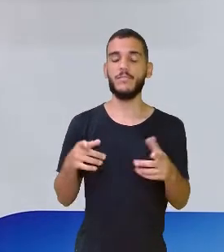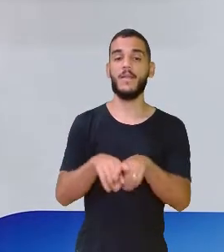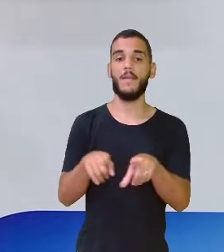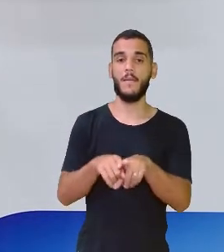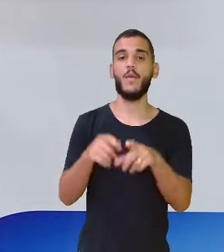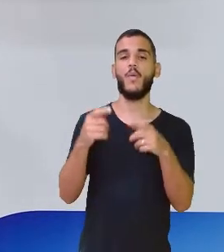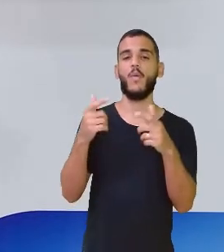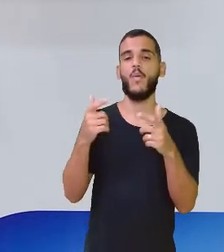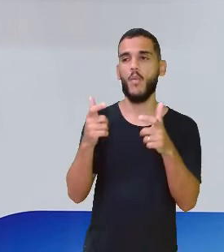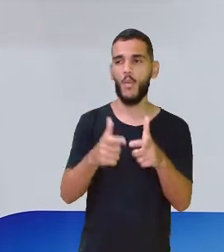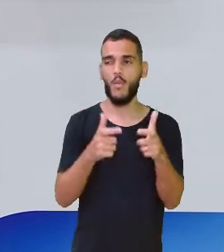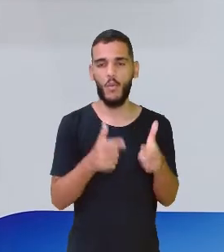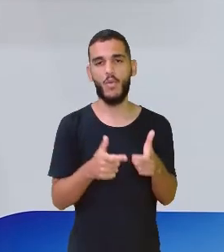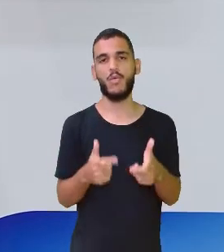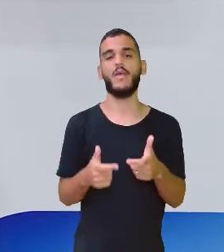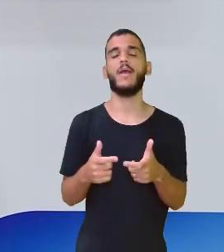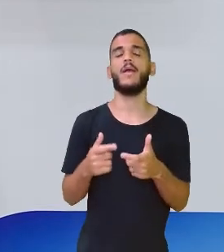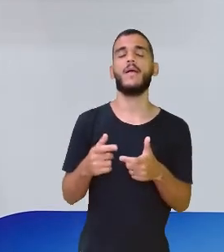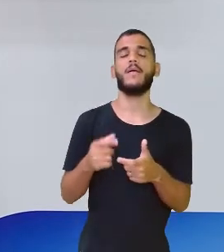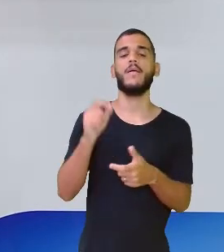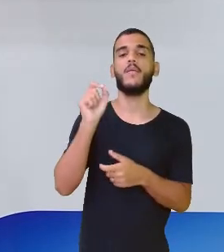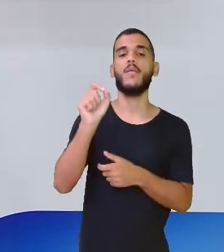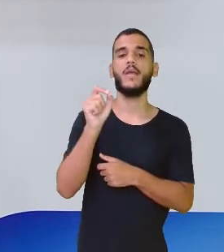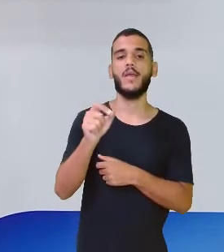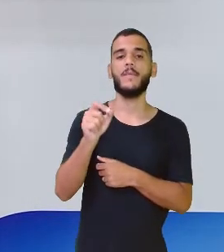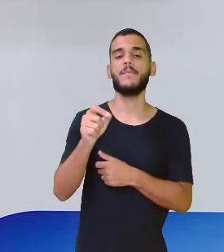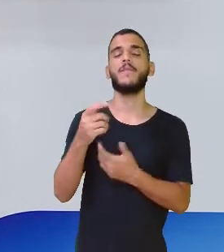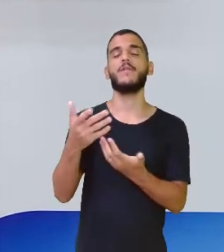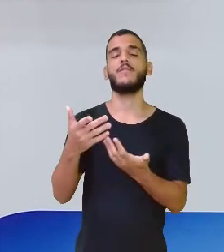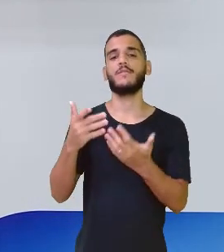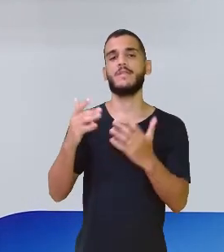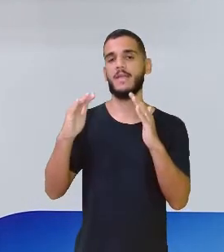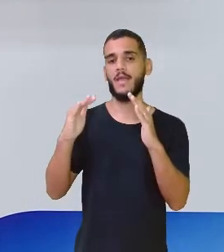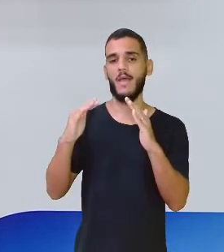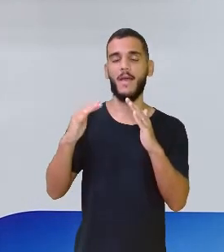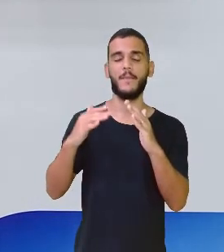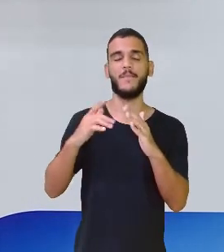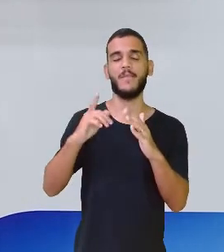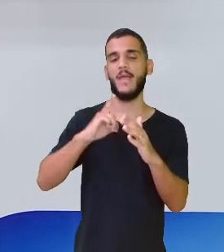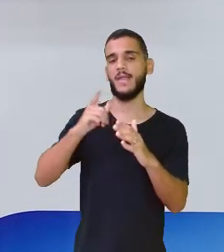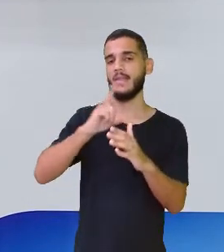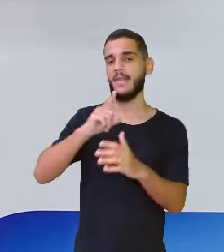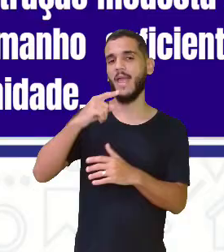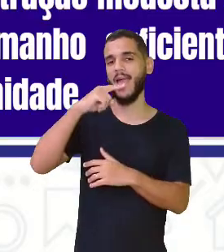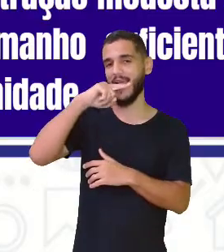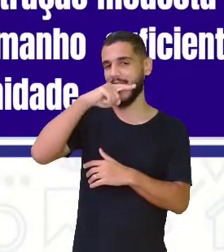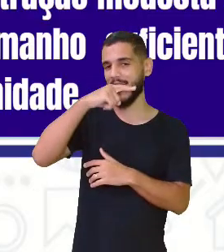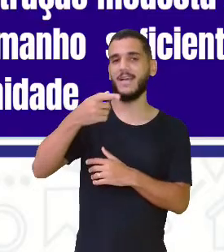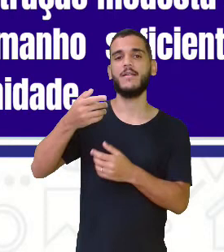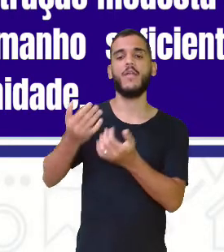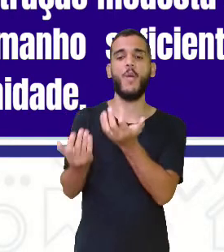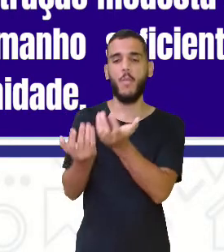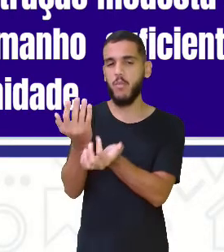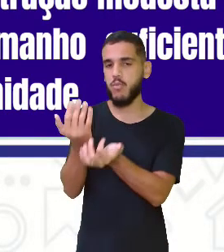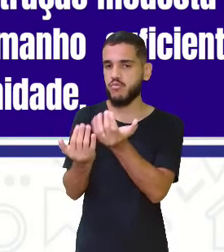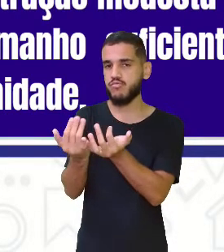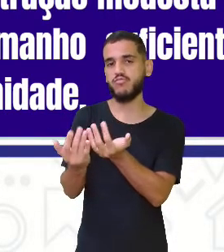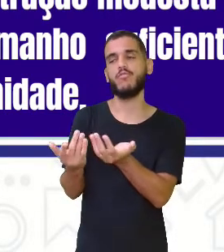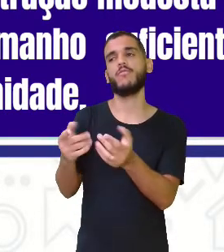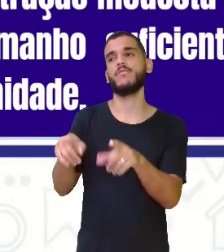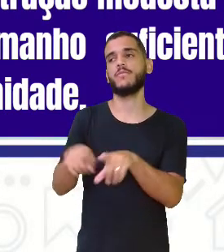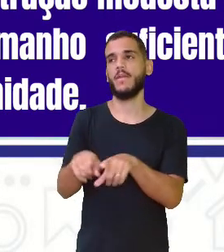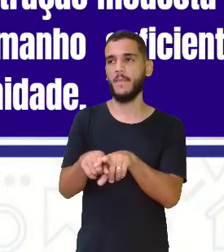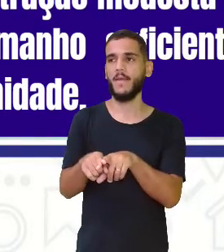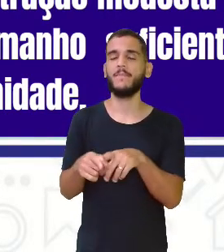era fervido, né? Então a gente tem essa estrutura. Então, ó, aqui, ó, primeira parte aqui, ó, a capela,